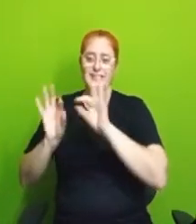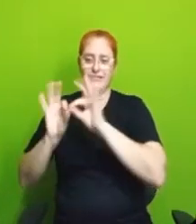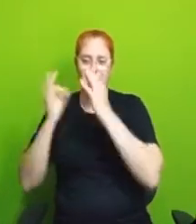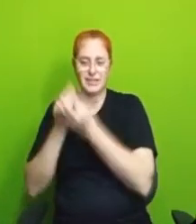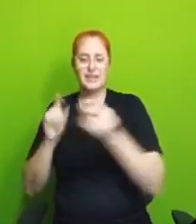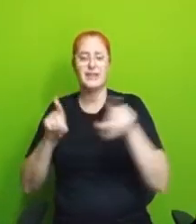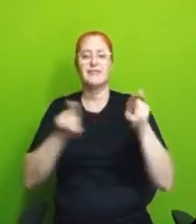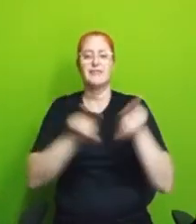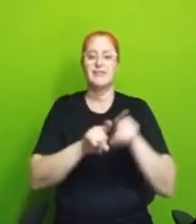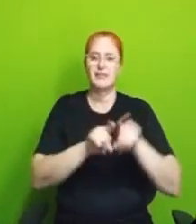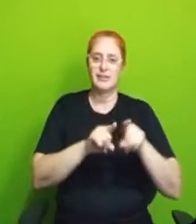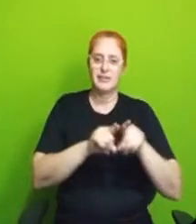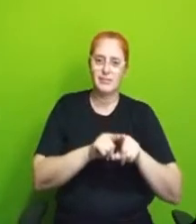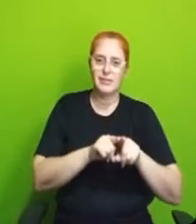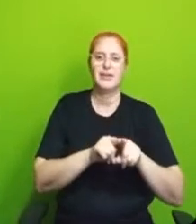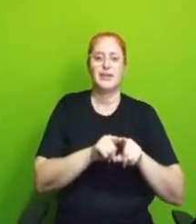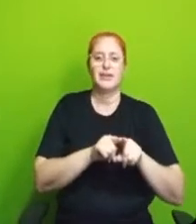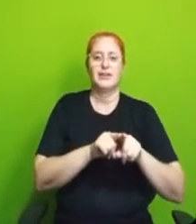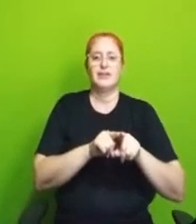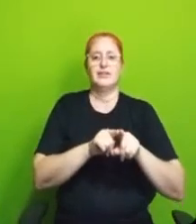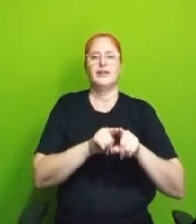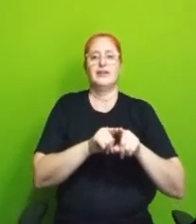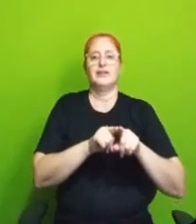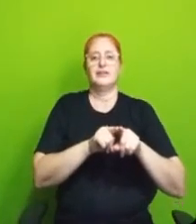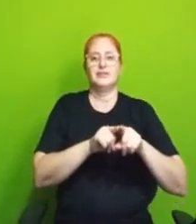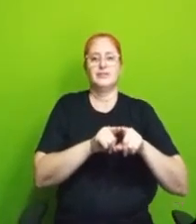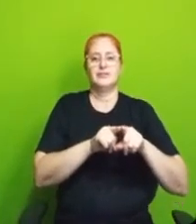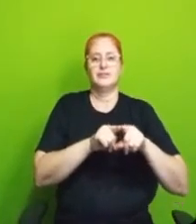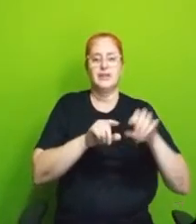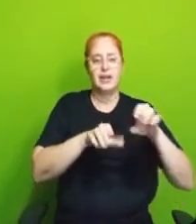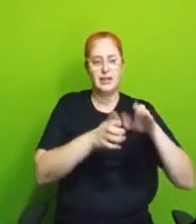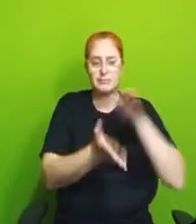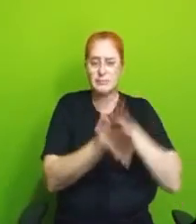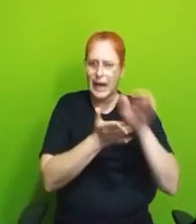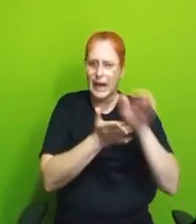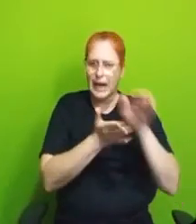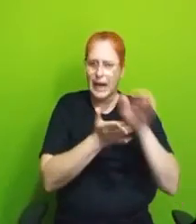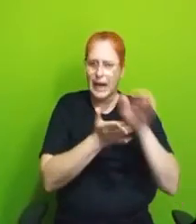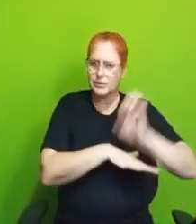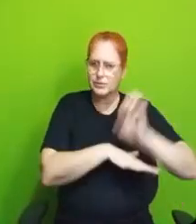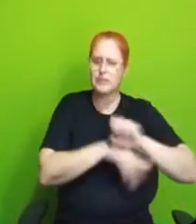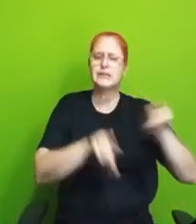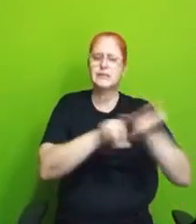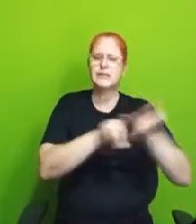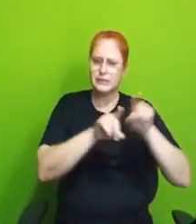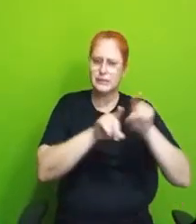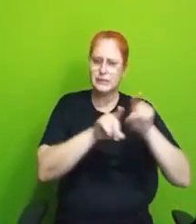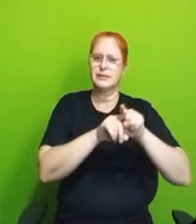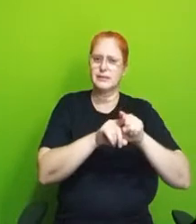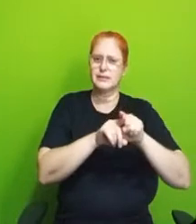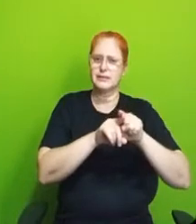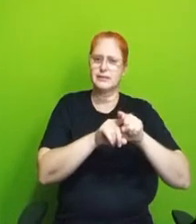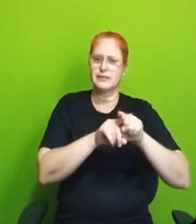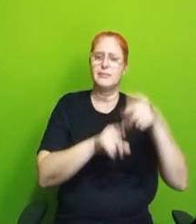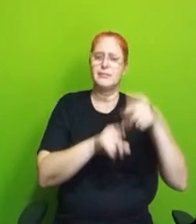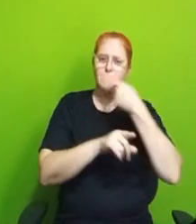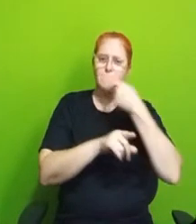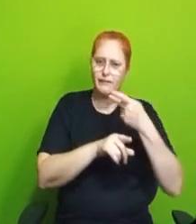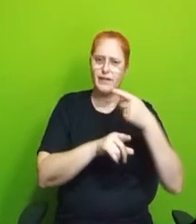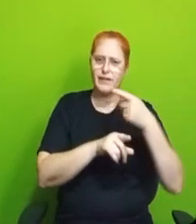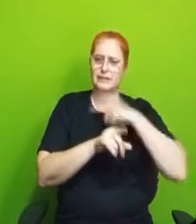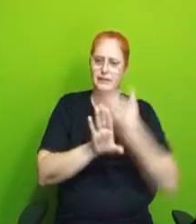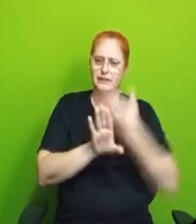também nas ações do próprio Estado, que reitera essa divisão sexual do trabalho e essa sobrecarga sobre nós,